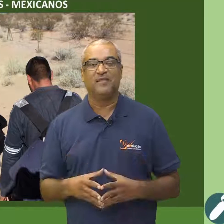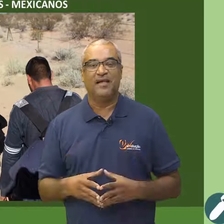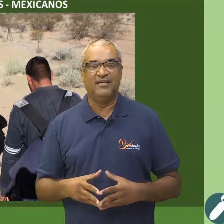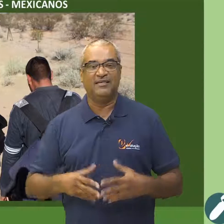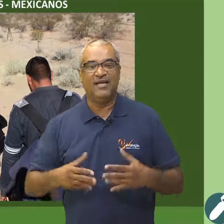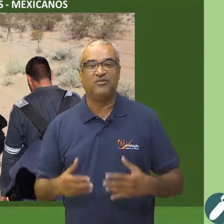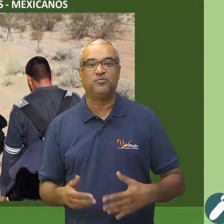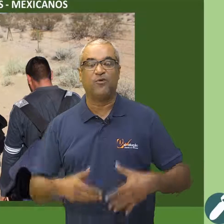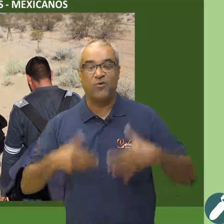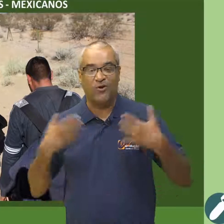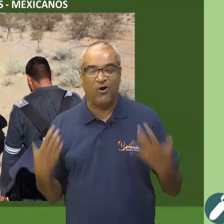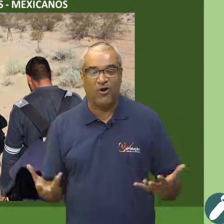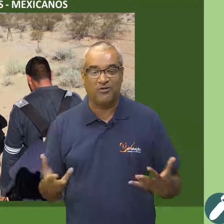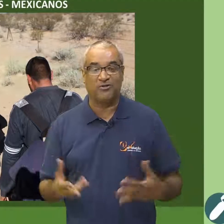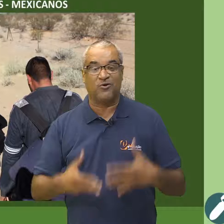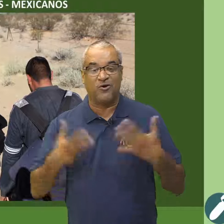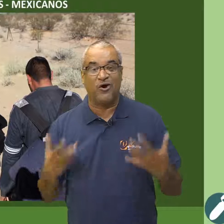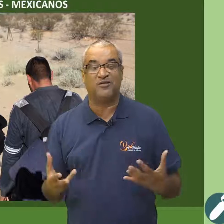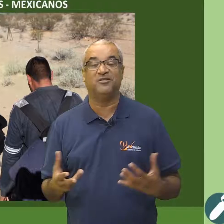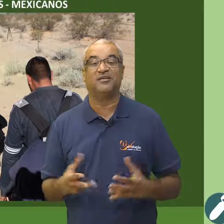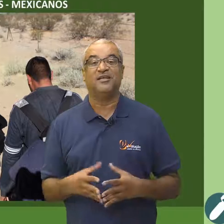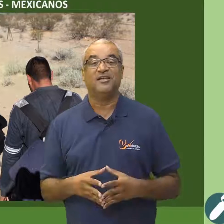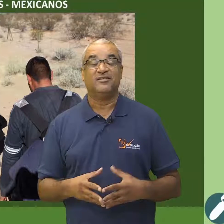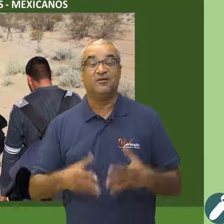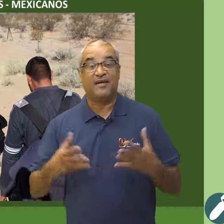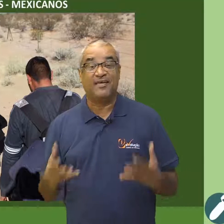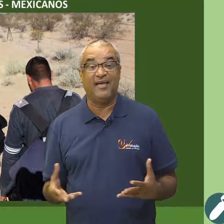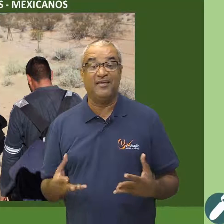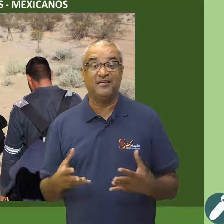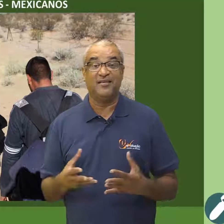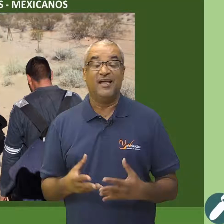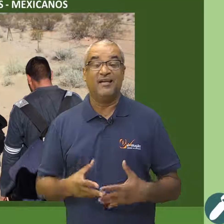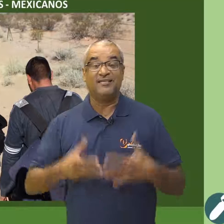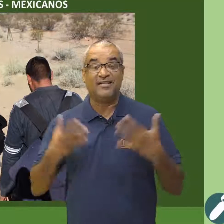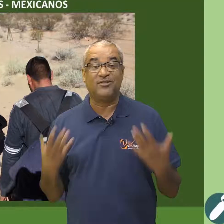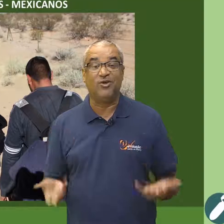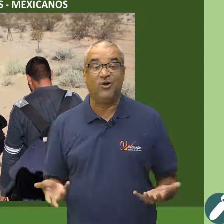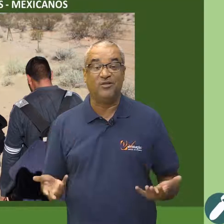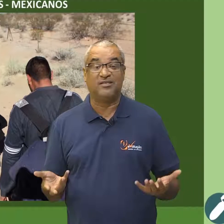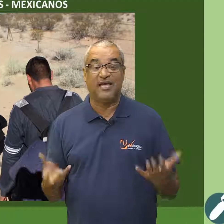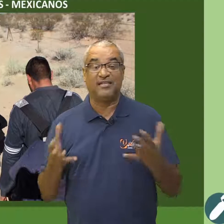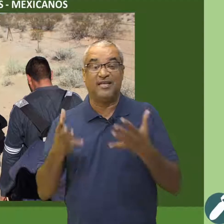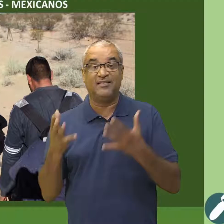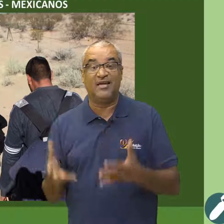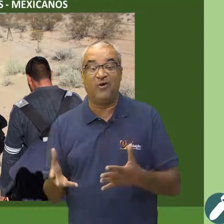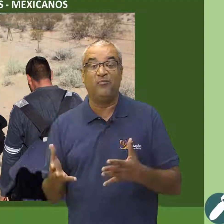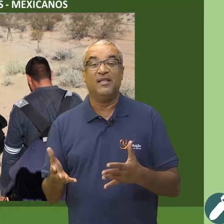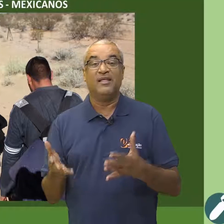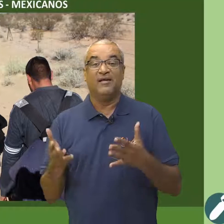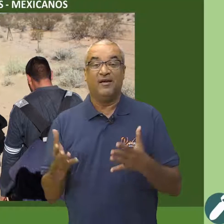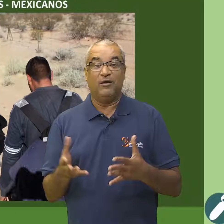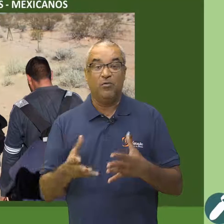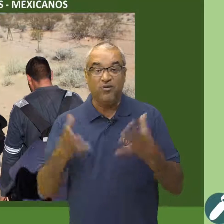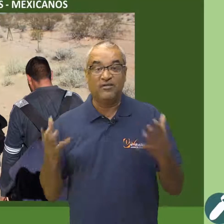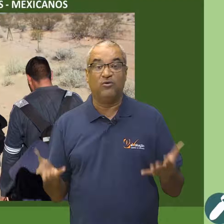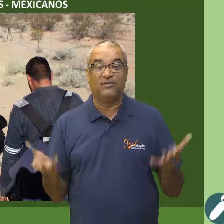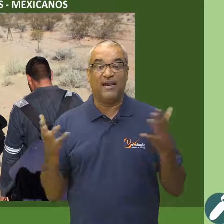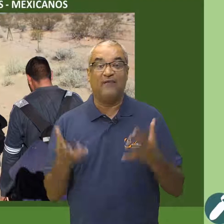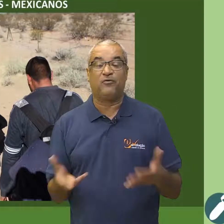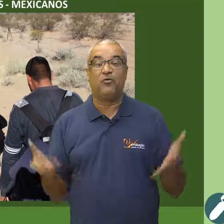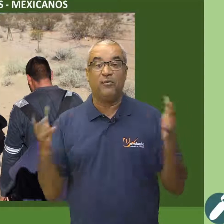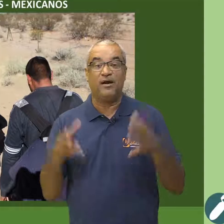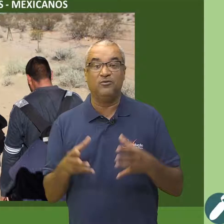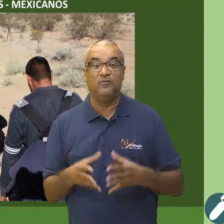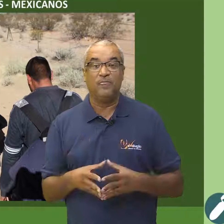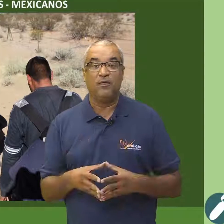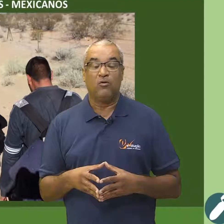desertos, aliciados por coiotes. Coiotes são aqueles aliciadores que até então usam o